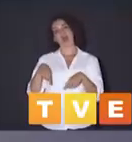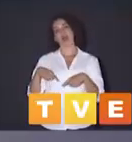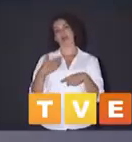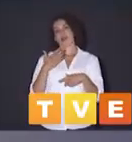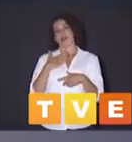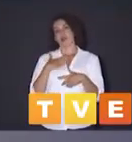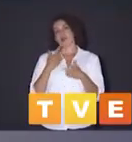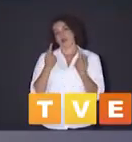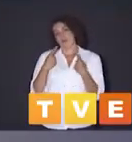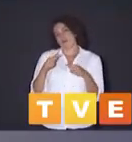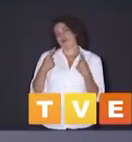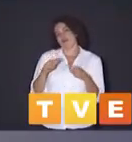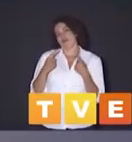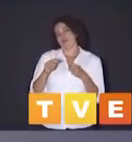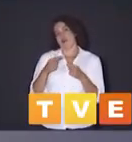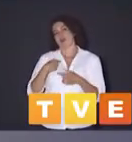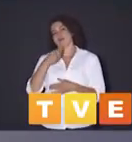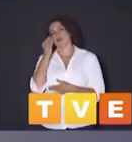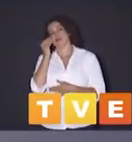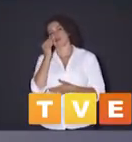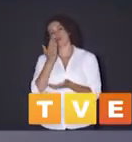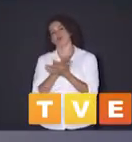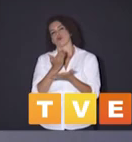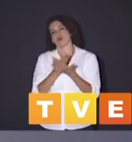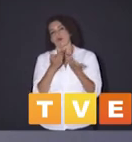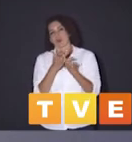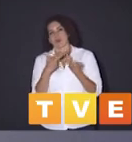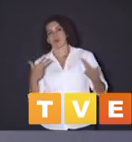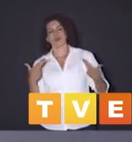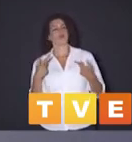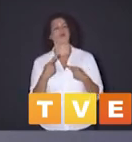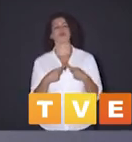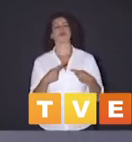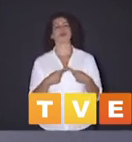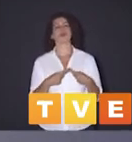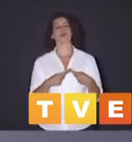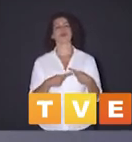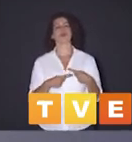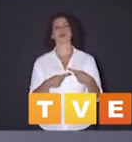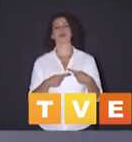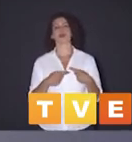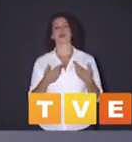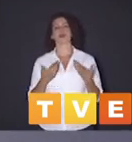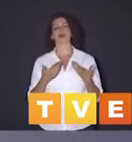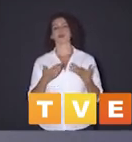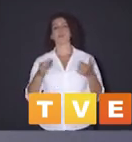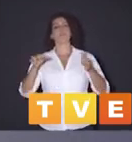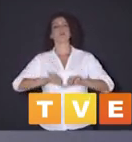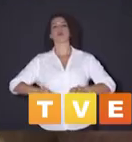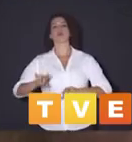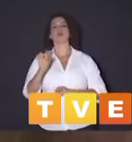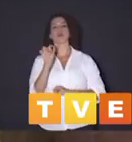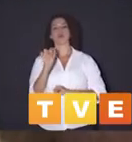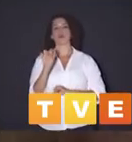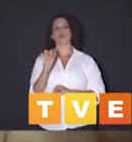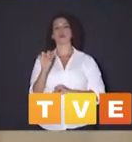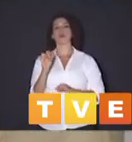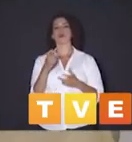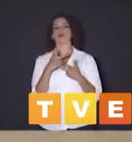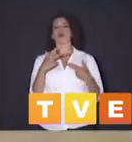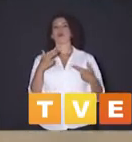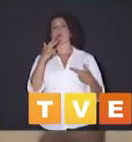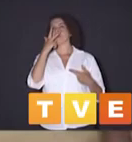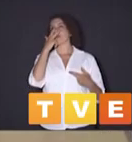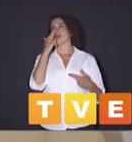final aqui ea gente está tentando estudar isso porque é é o pior é que é uma coisa meio suicida